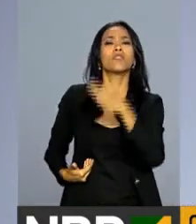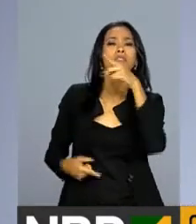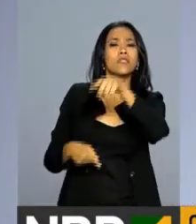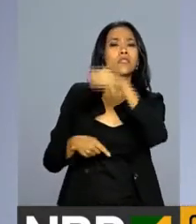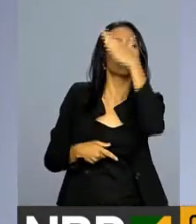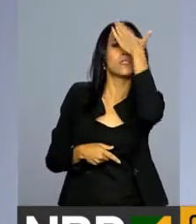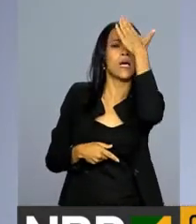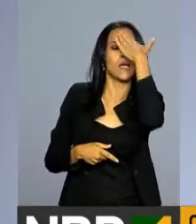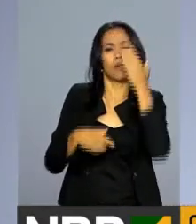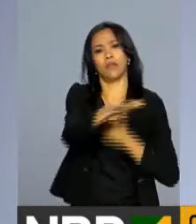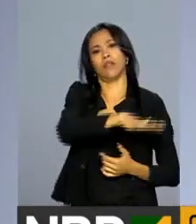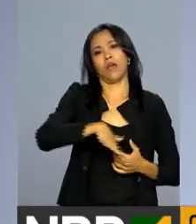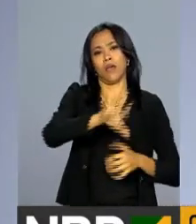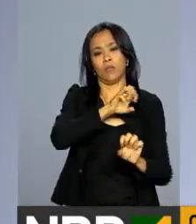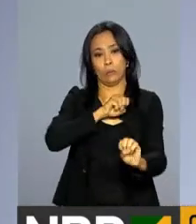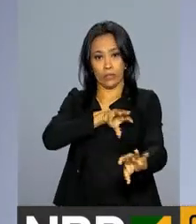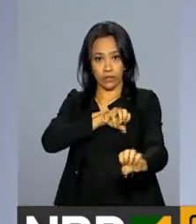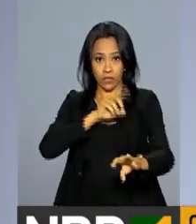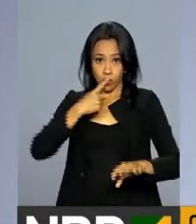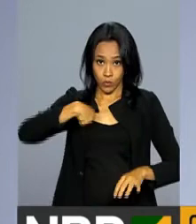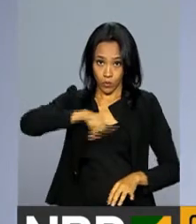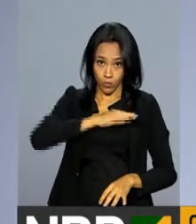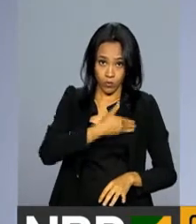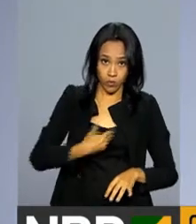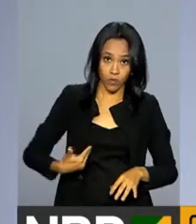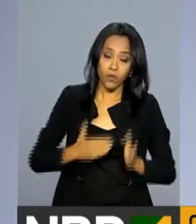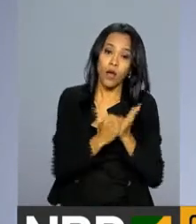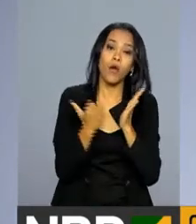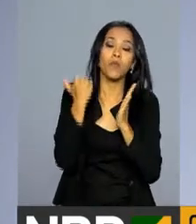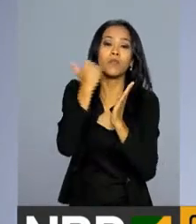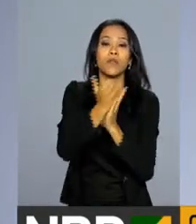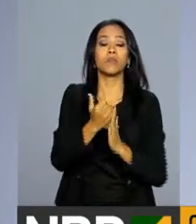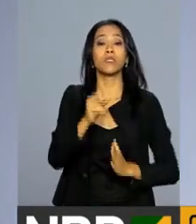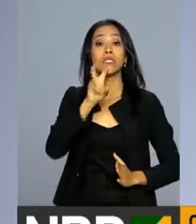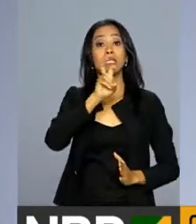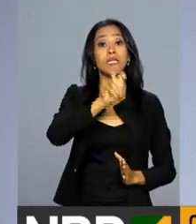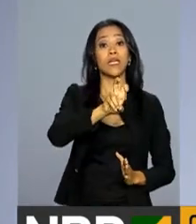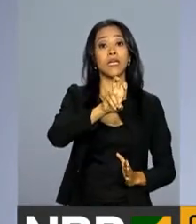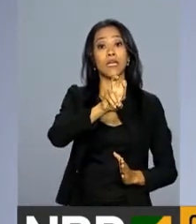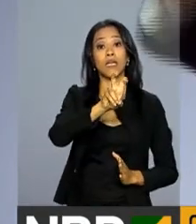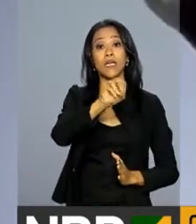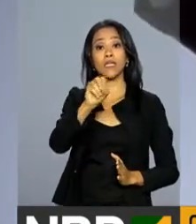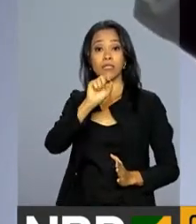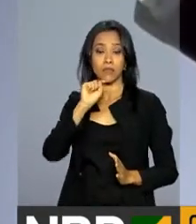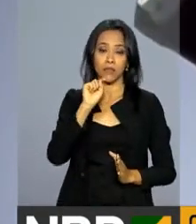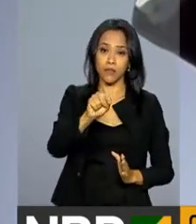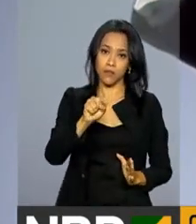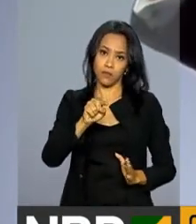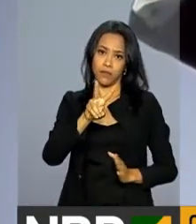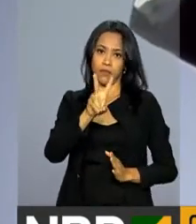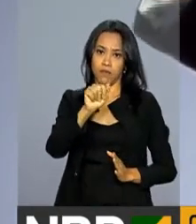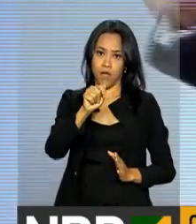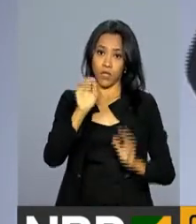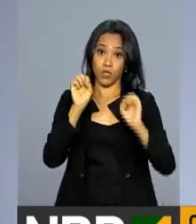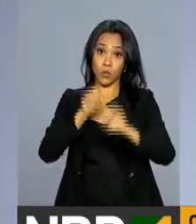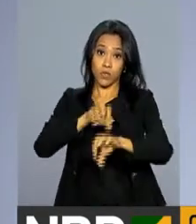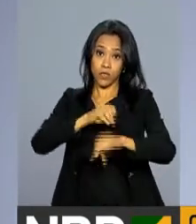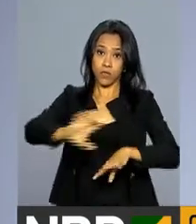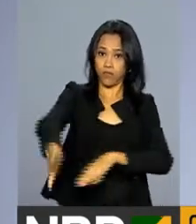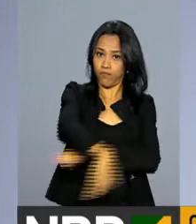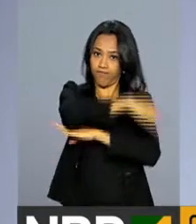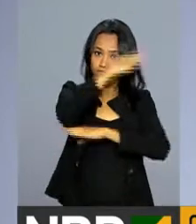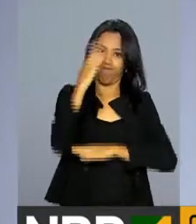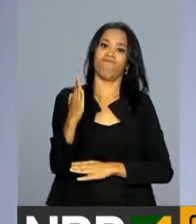educação nós aumentamos 500 mil vagas no ensino em tempo integral e eu falo